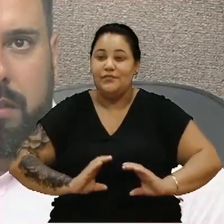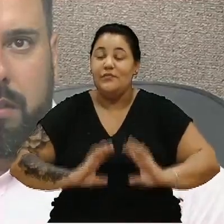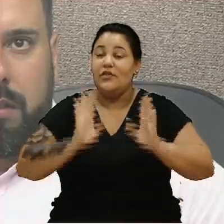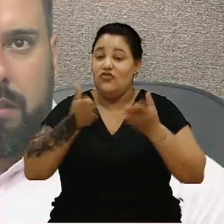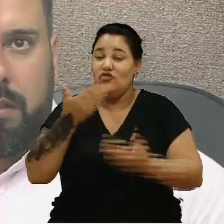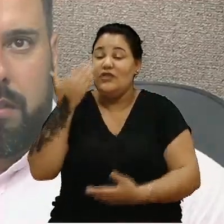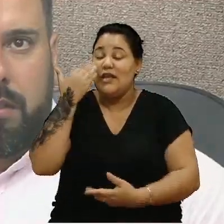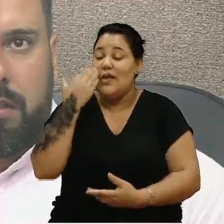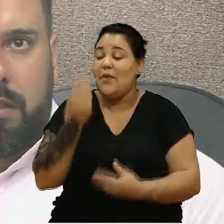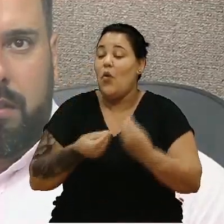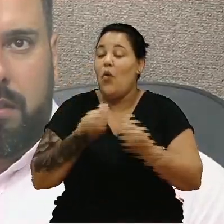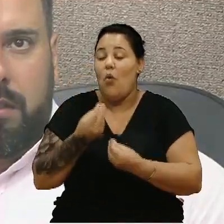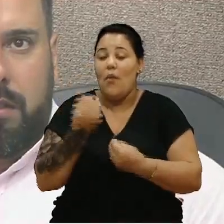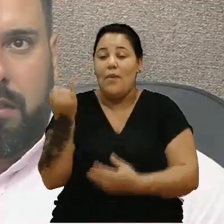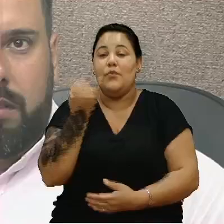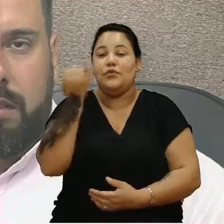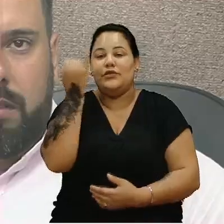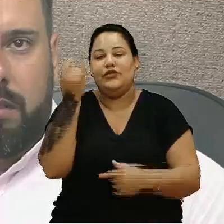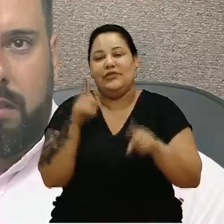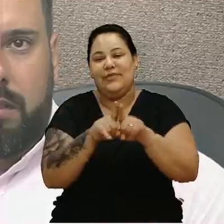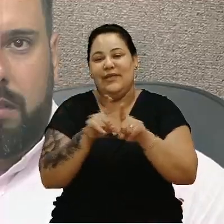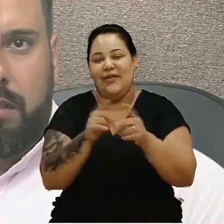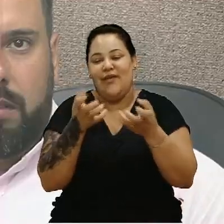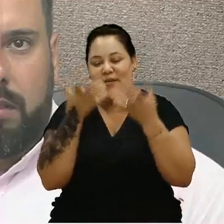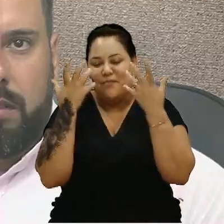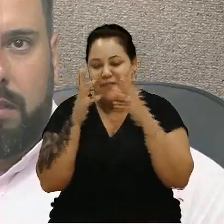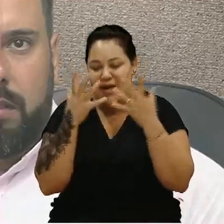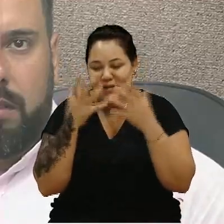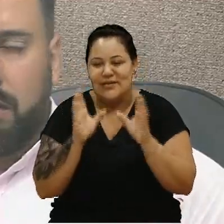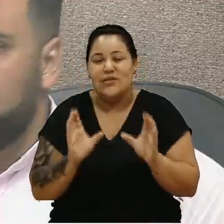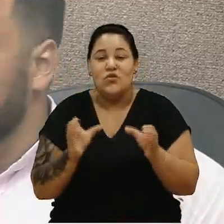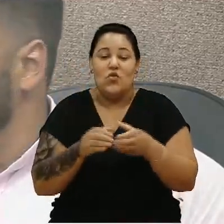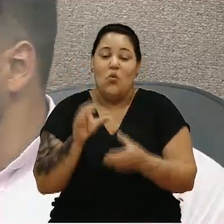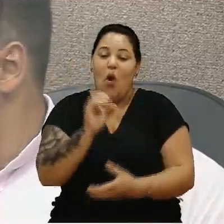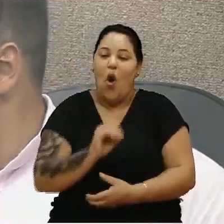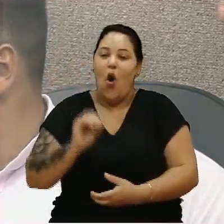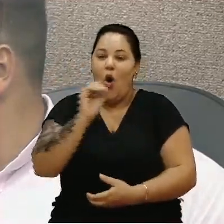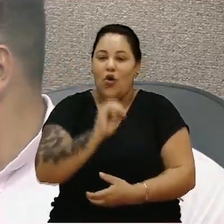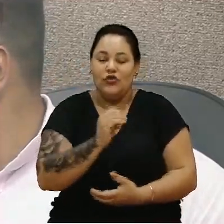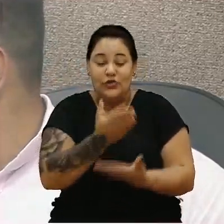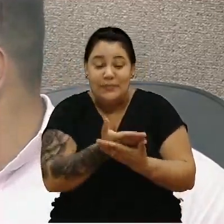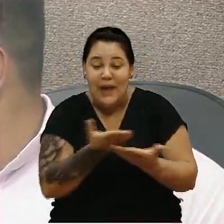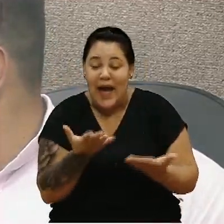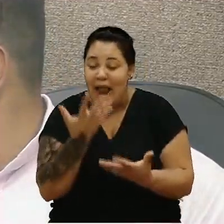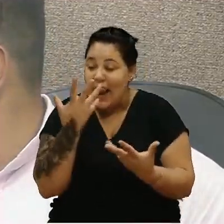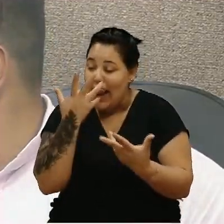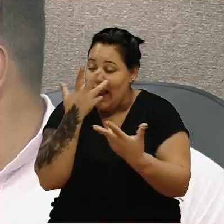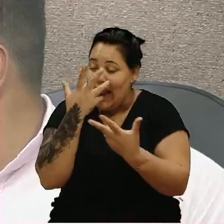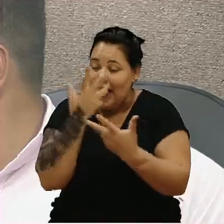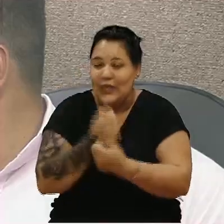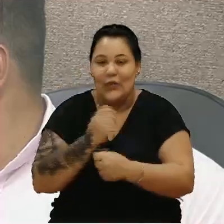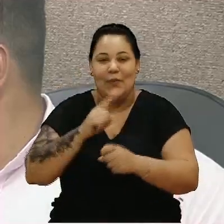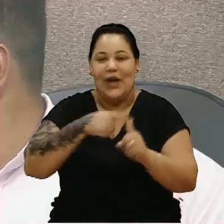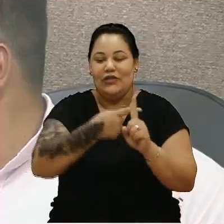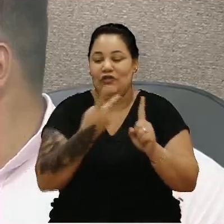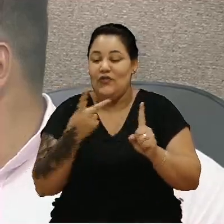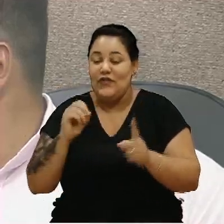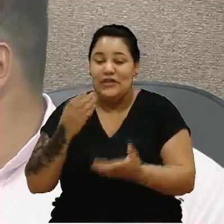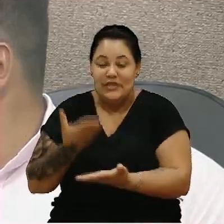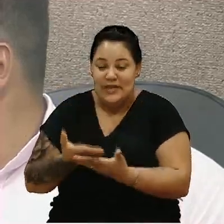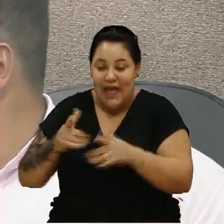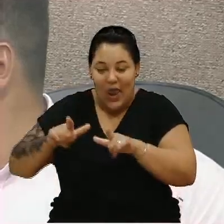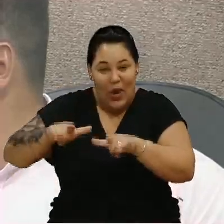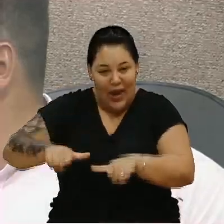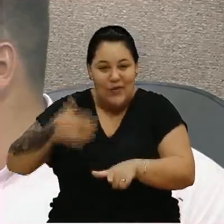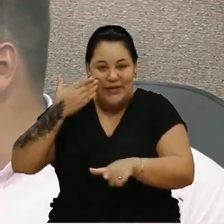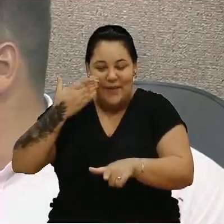isso é importante. Quero parabenizar essa equipe sensacional, o espaço é lindíssimo, são mais de 20 salas, possibilidade de mais de 700